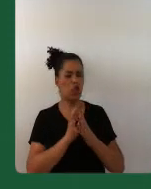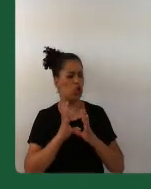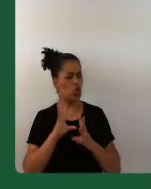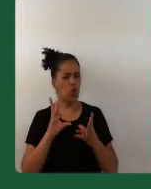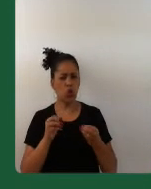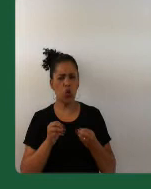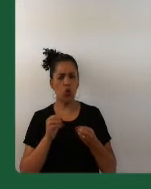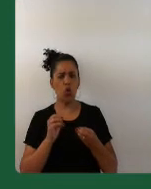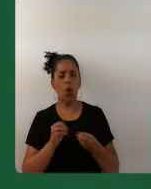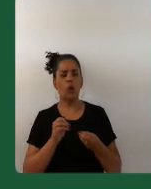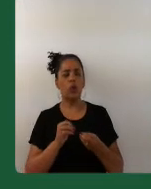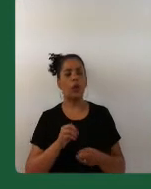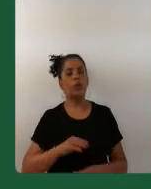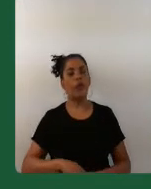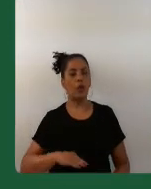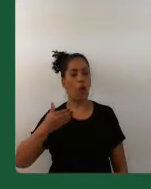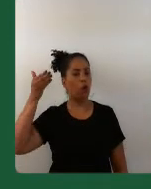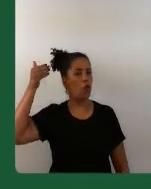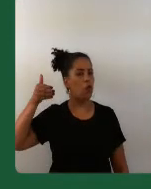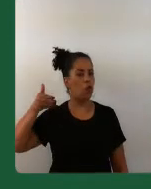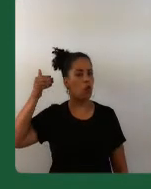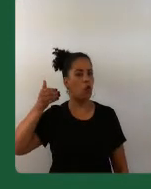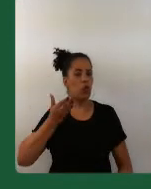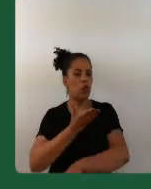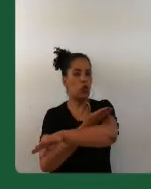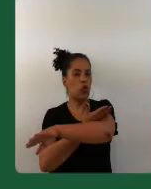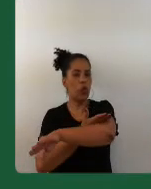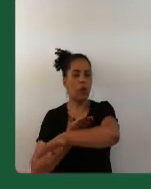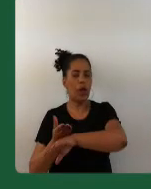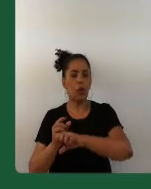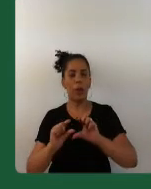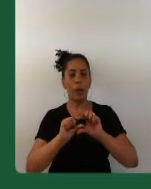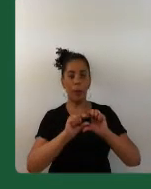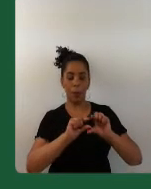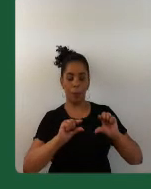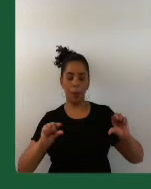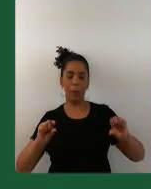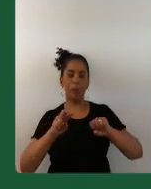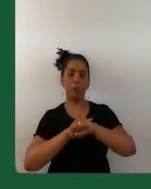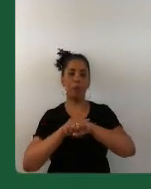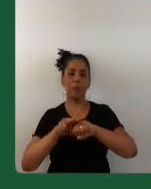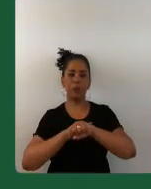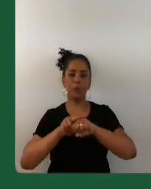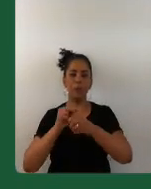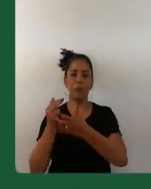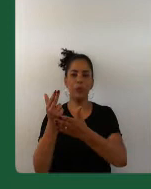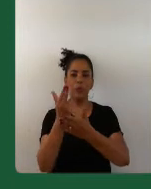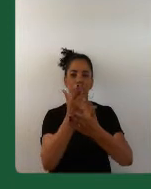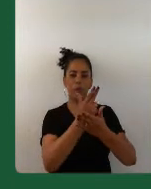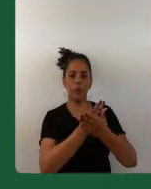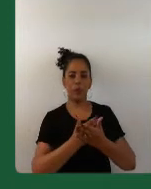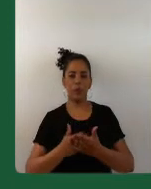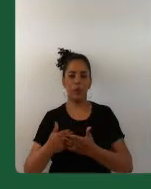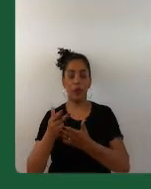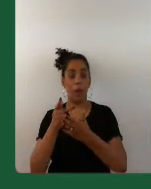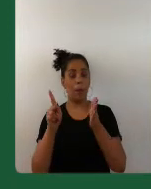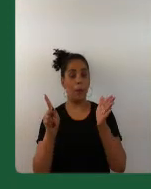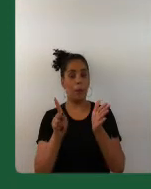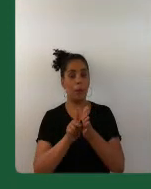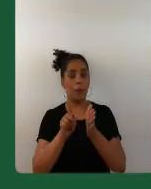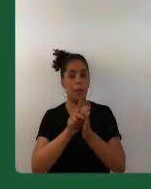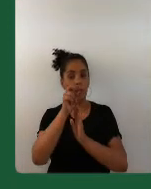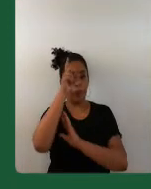vão ser de fundo branco, com uma tarja verde embaixo, com o desenho do logo do hospital, que é